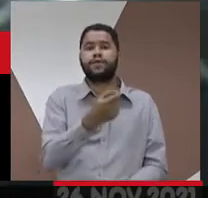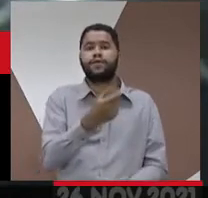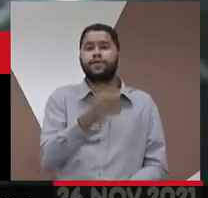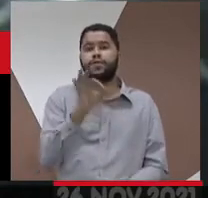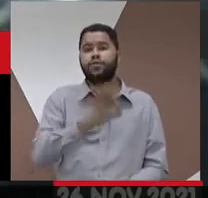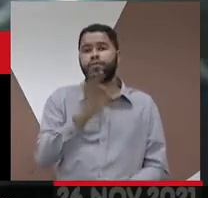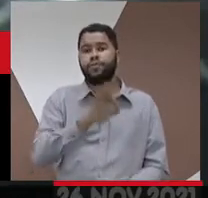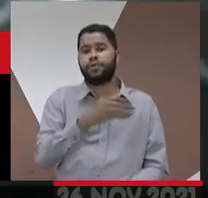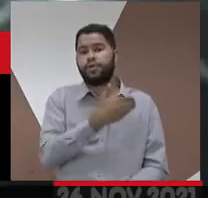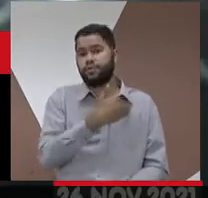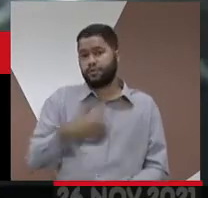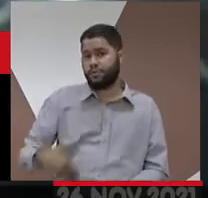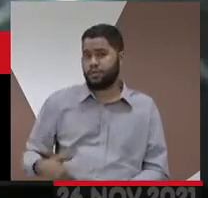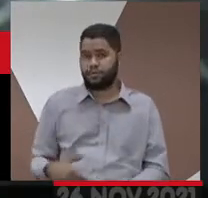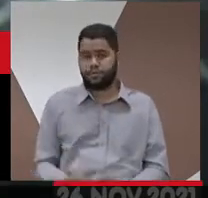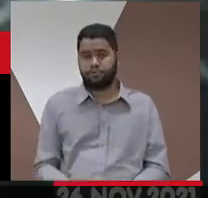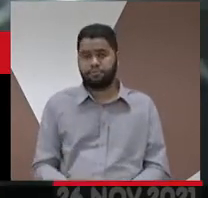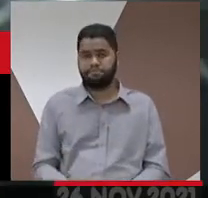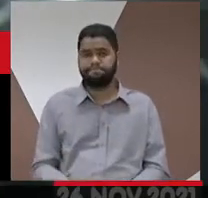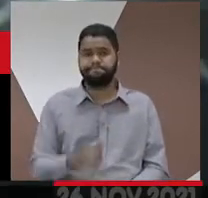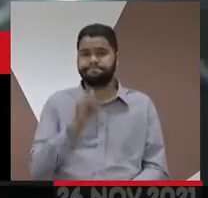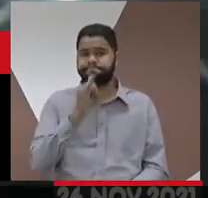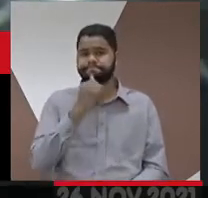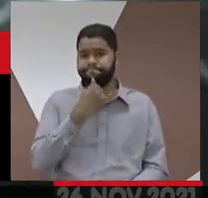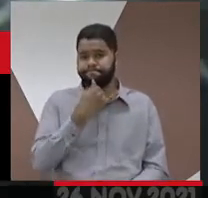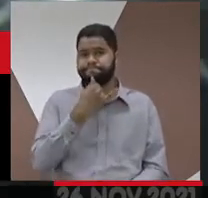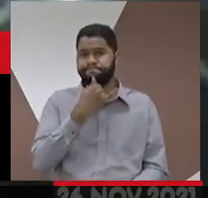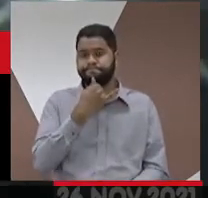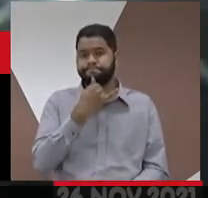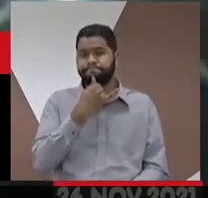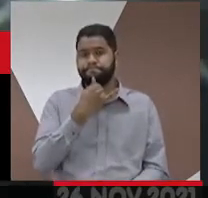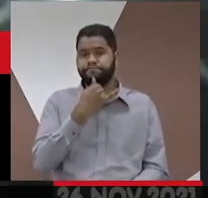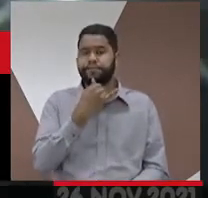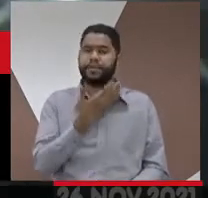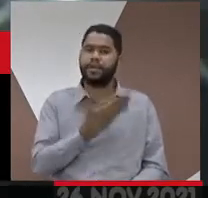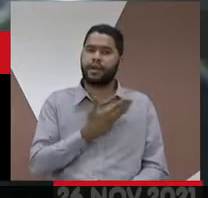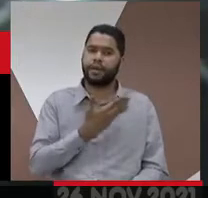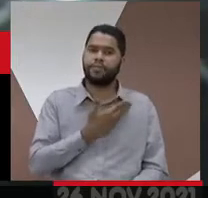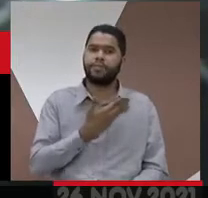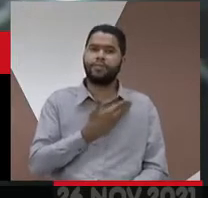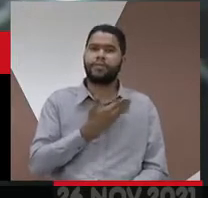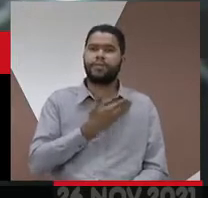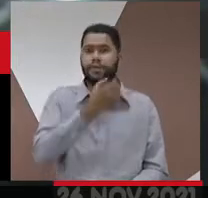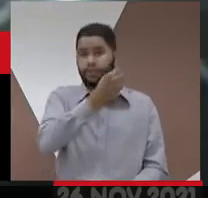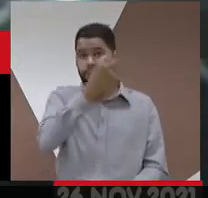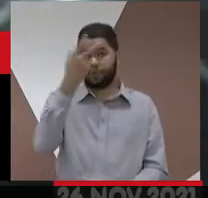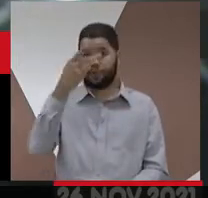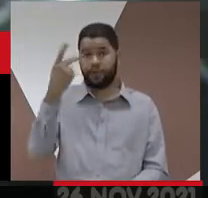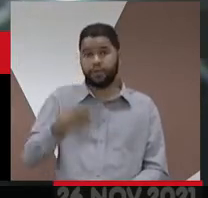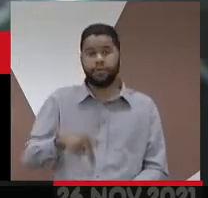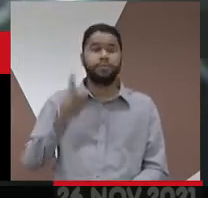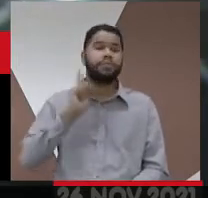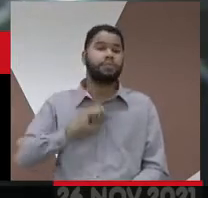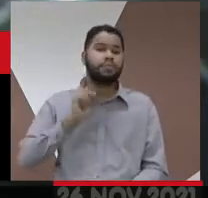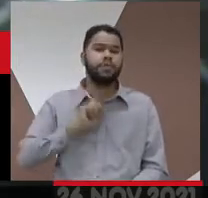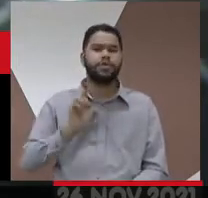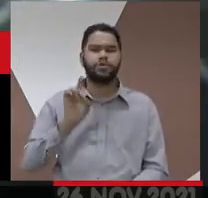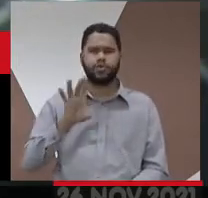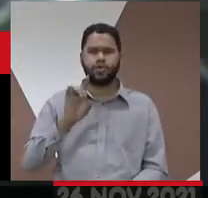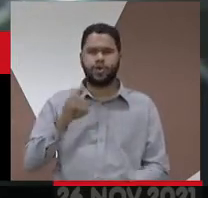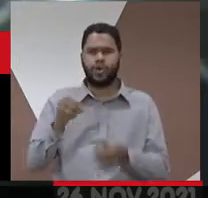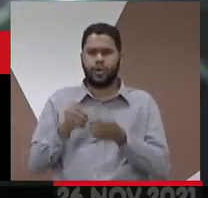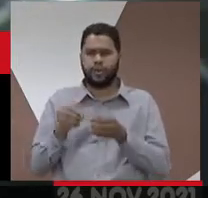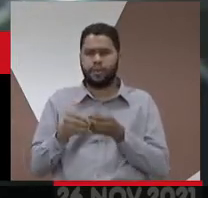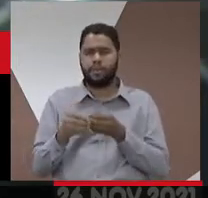Estado. É muito triste. Eu tenho muitos amigos prefeitos aqui em Minas Gerais, não só na região